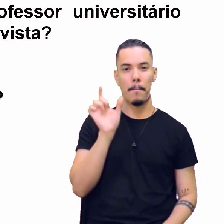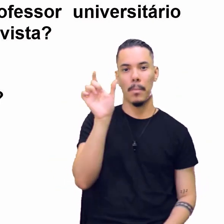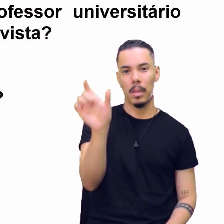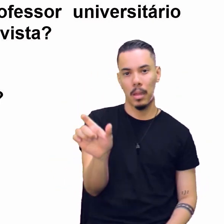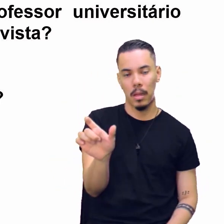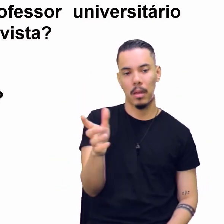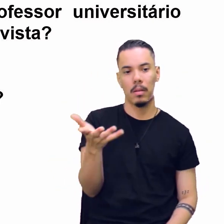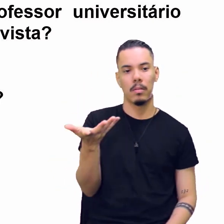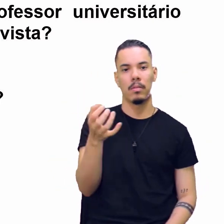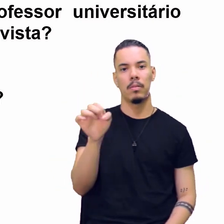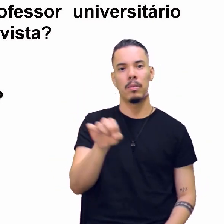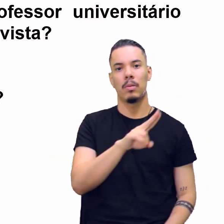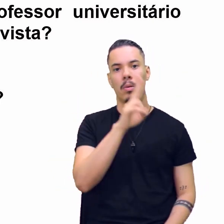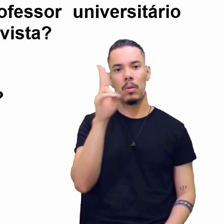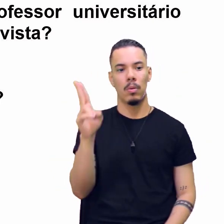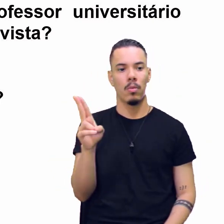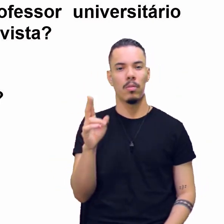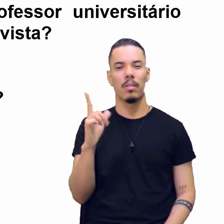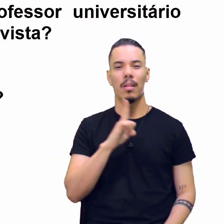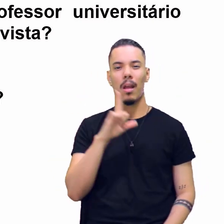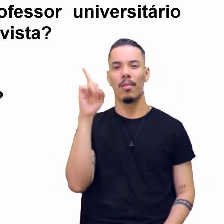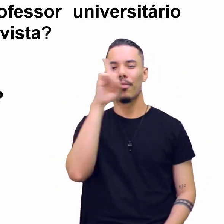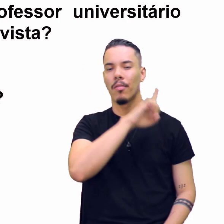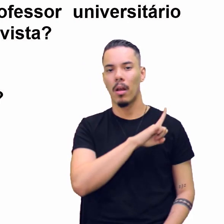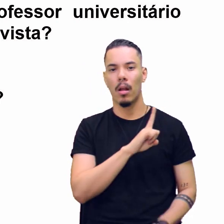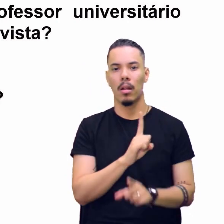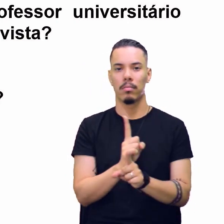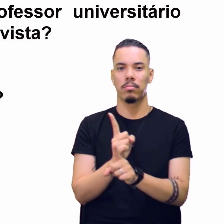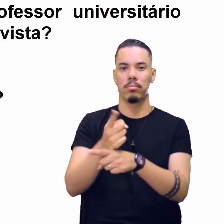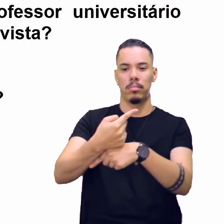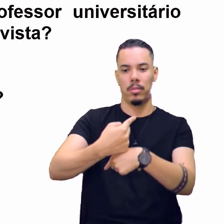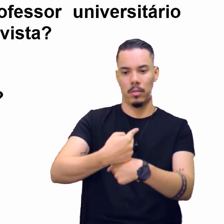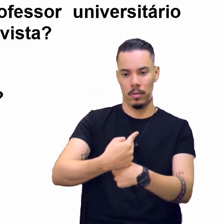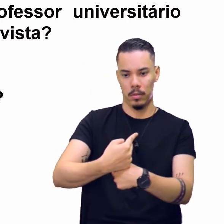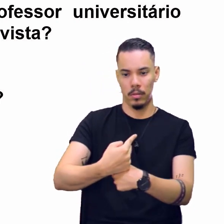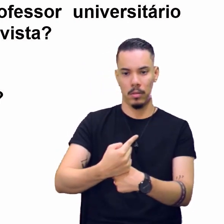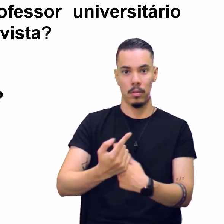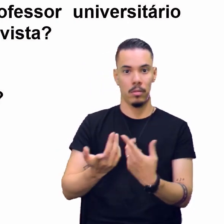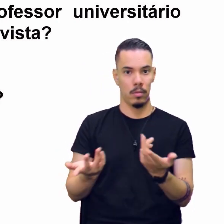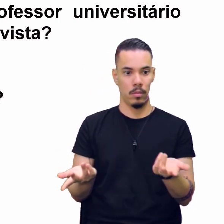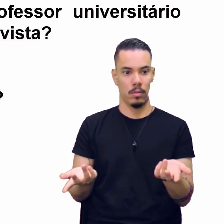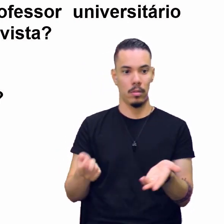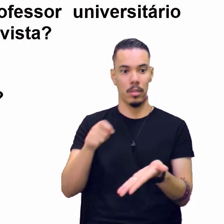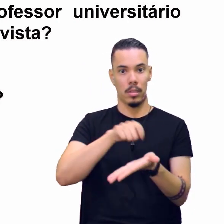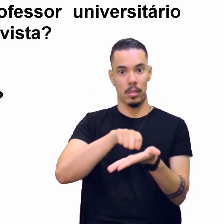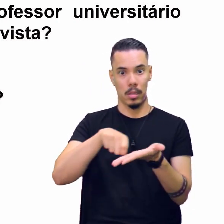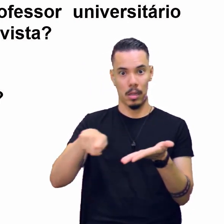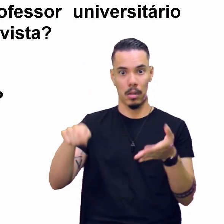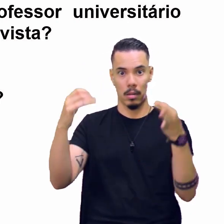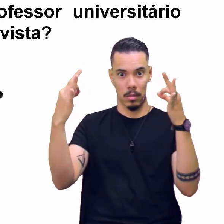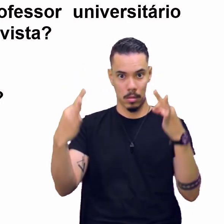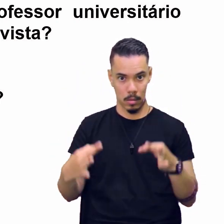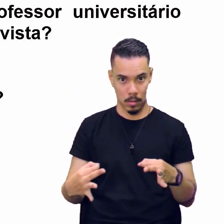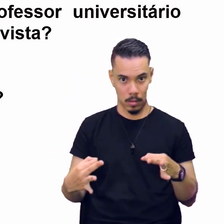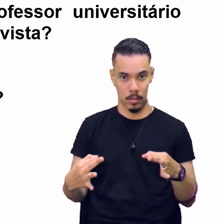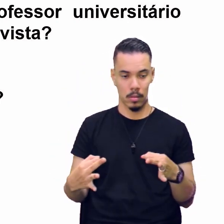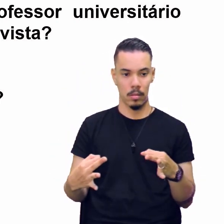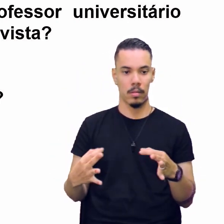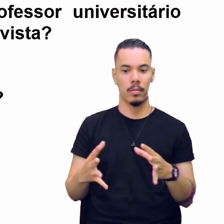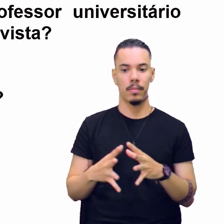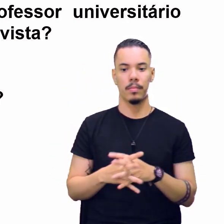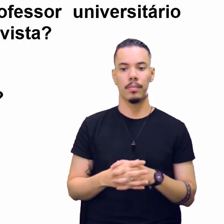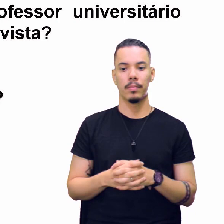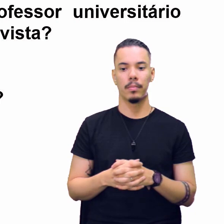a mensagem, tem algum desvio gramatical. Como eu falo, ortografia é a escrita correta, né? Eu estava